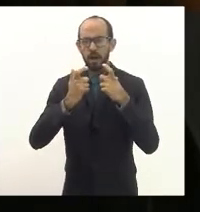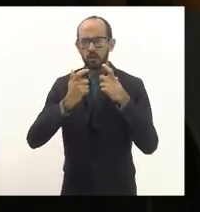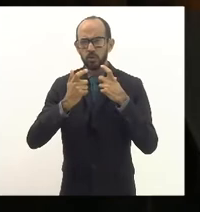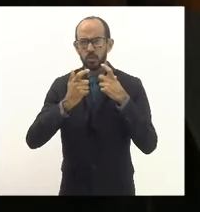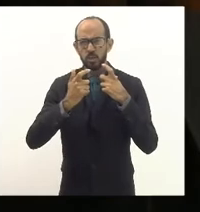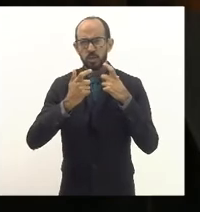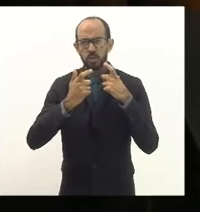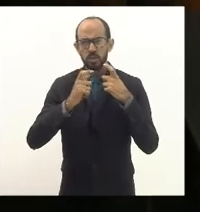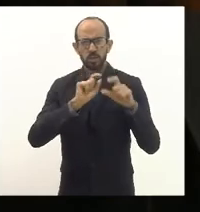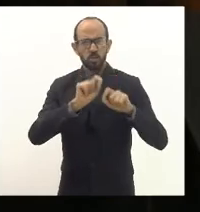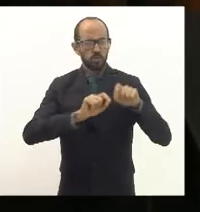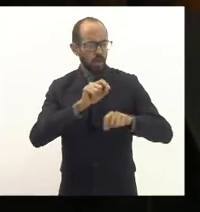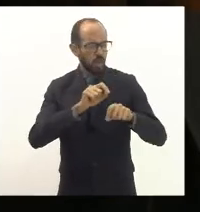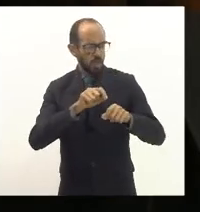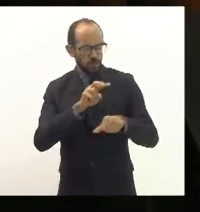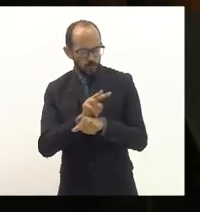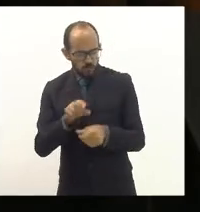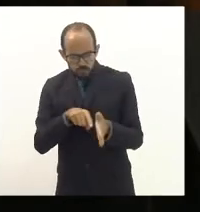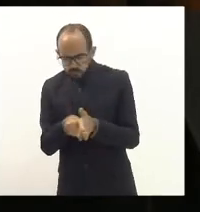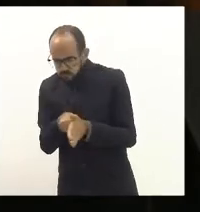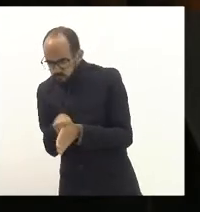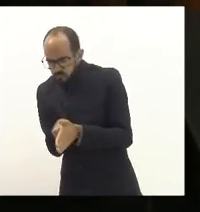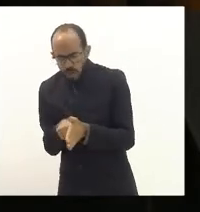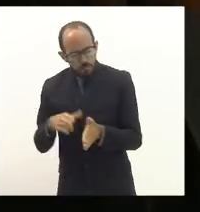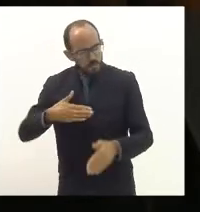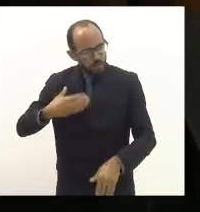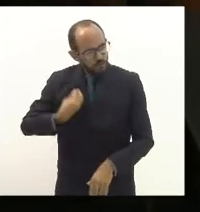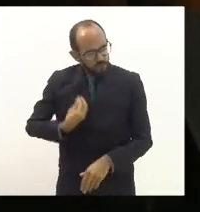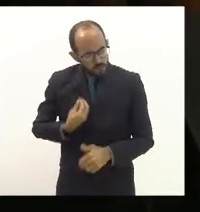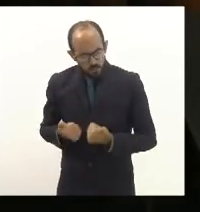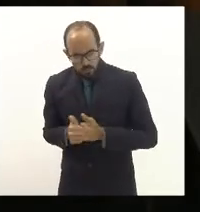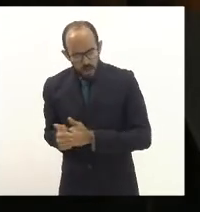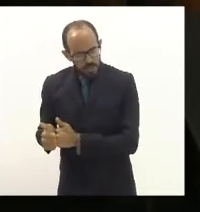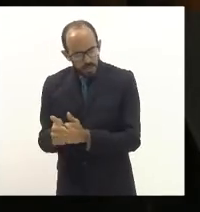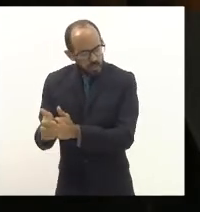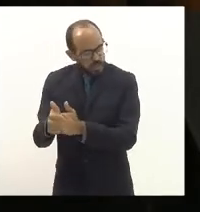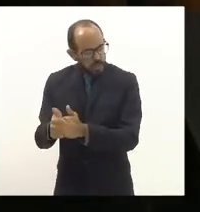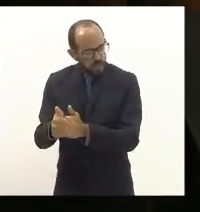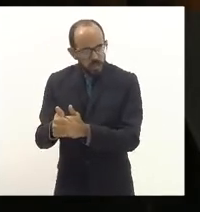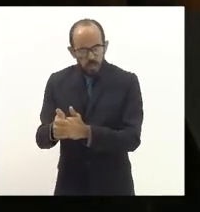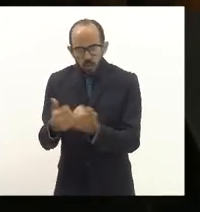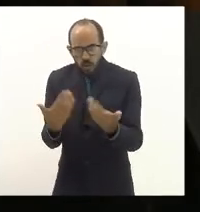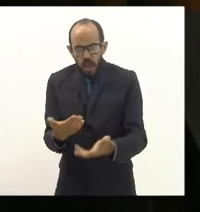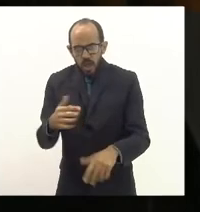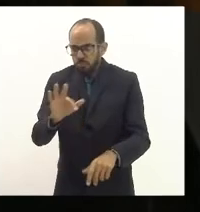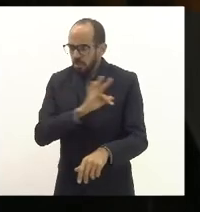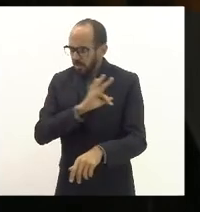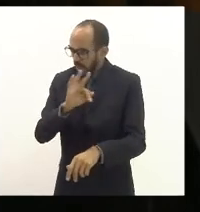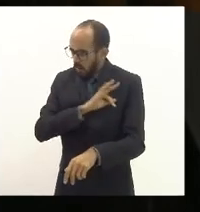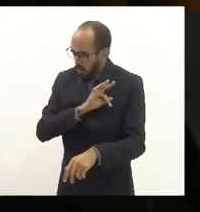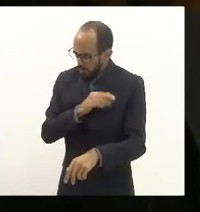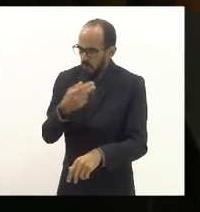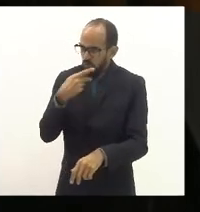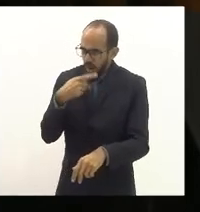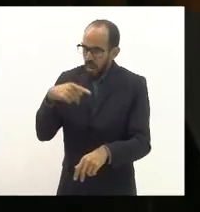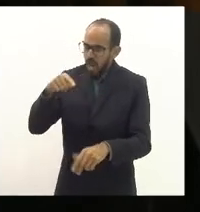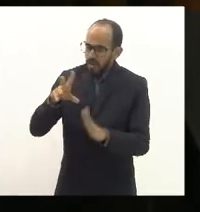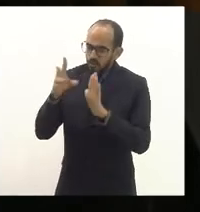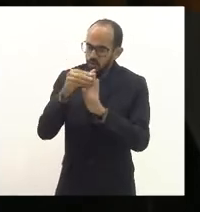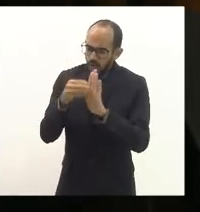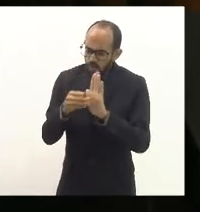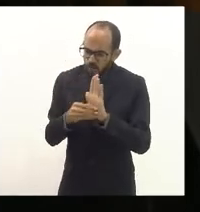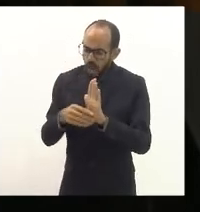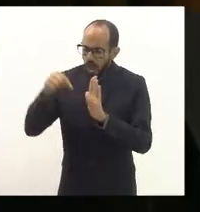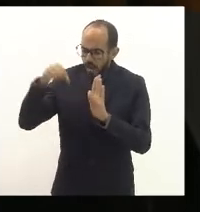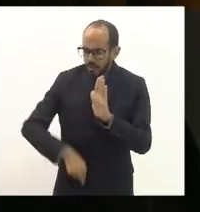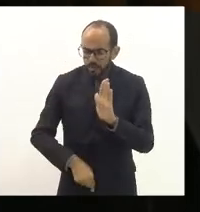me fiscalizar, me perseguir, e quero aqui, deputada Marta Rocha, deixar gravado nos anais